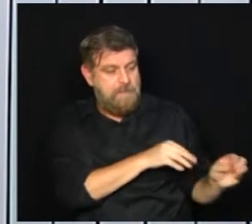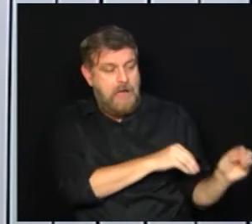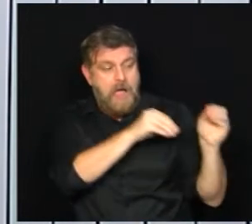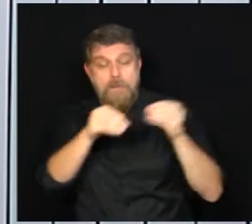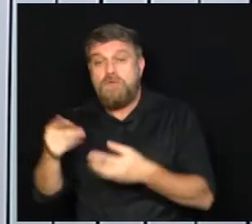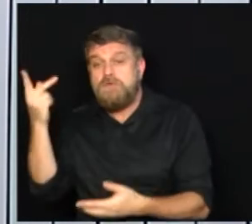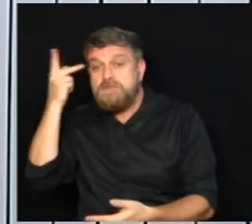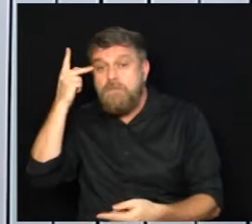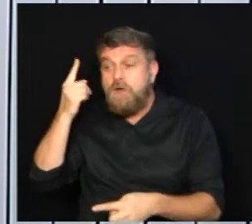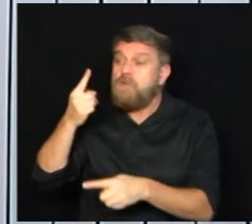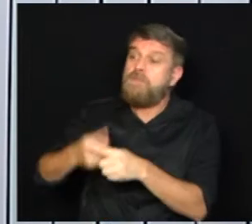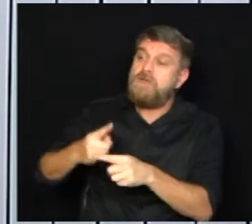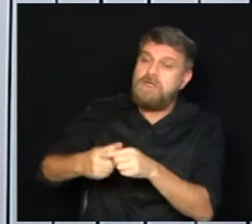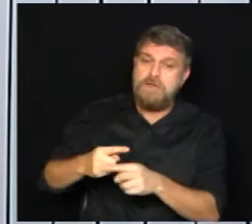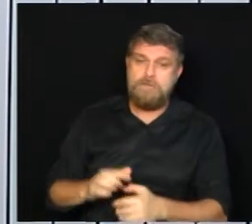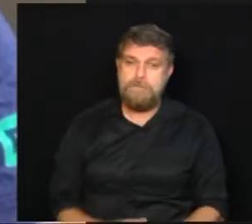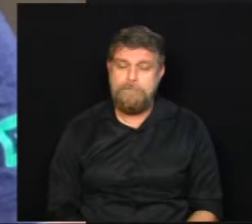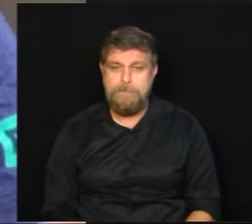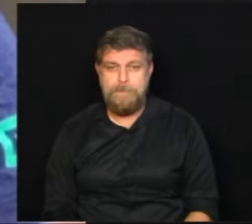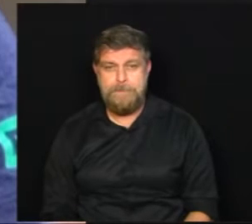quê?